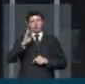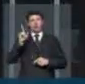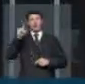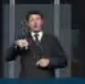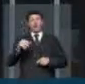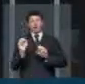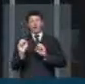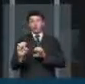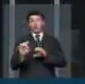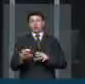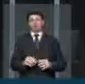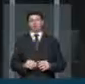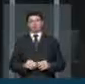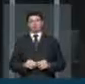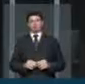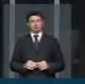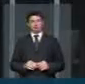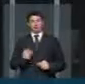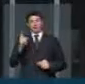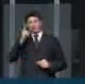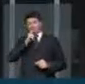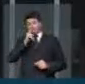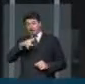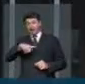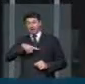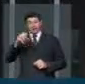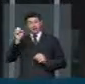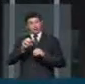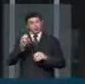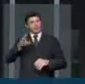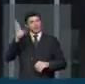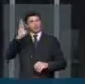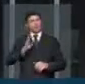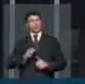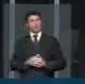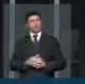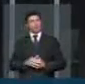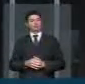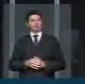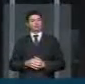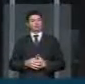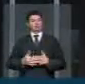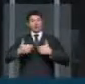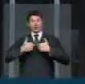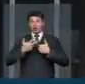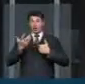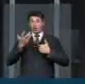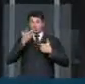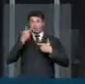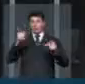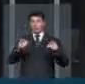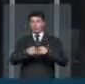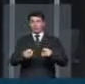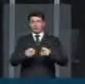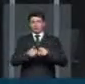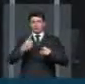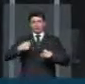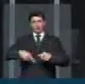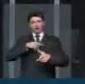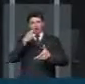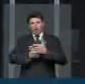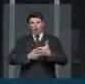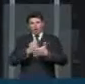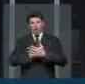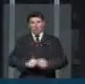educação, que é as falhas da educação brasileira. E quero dizer que nós lutamos